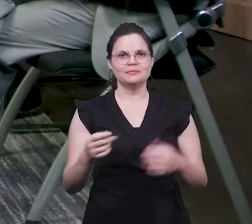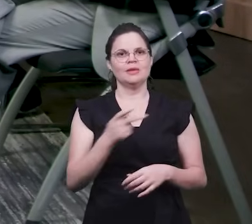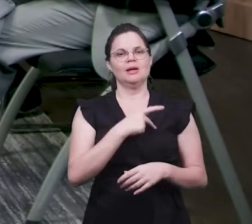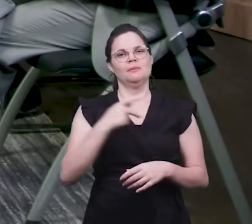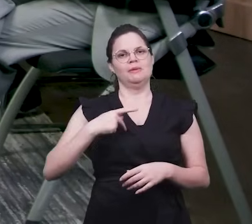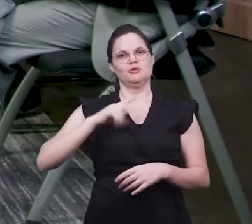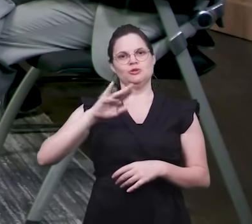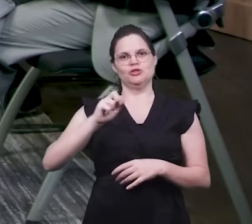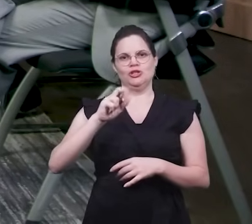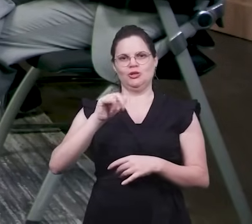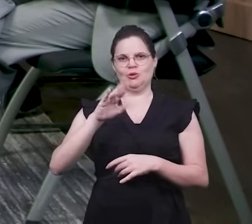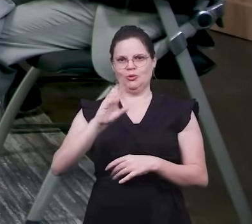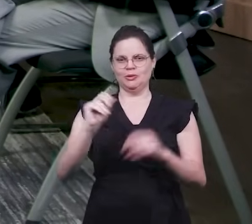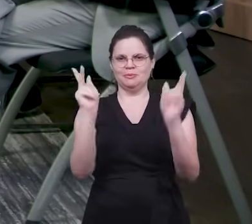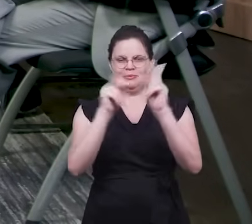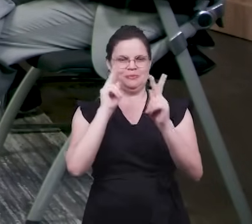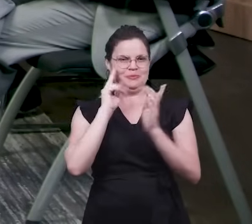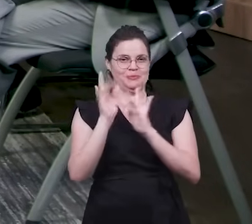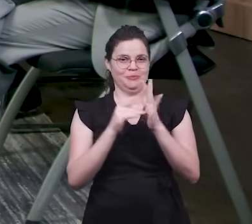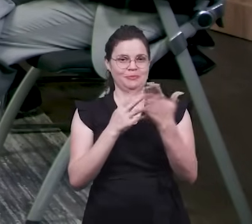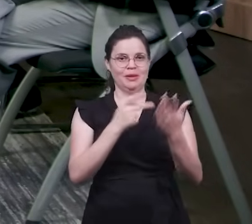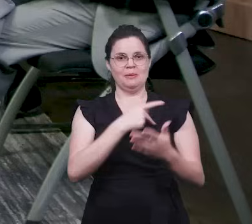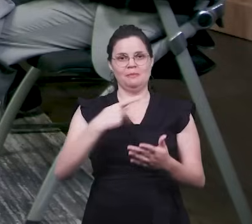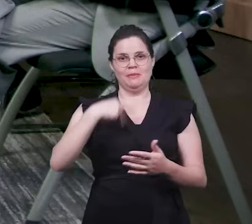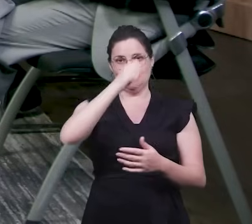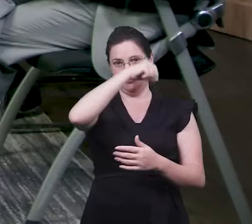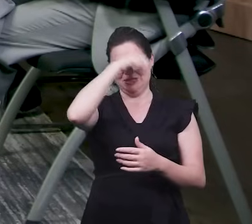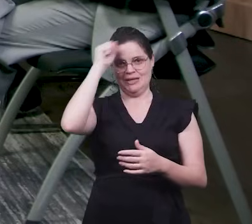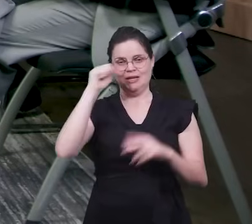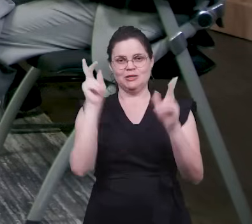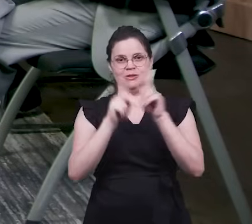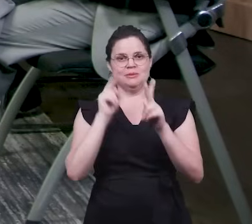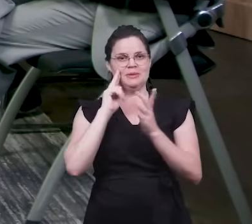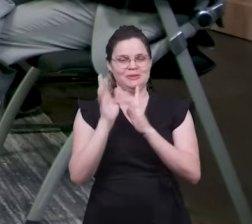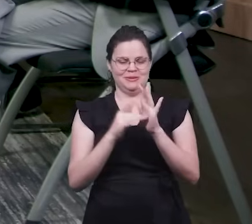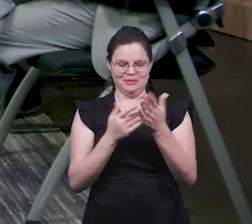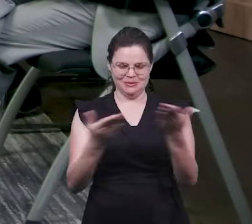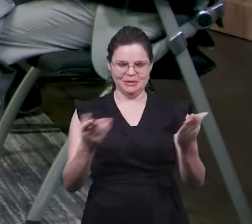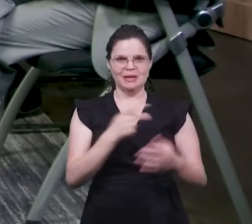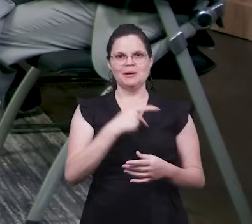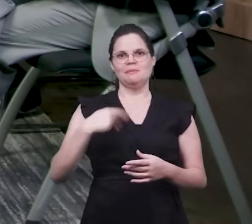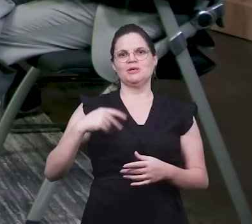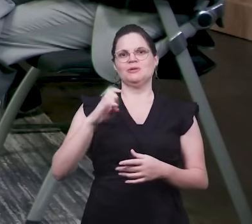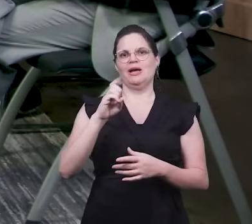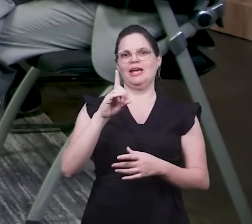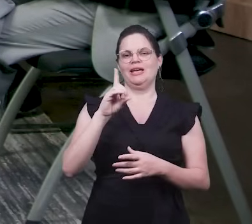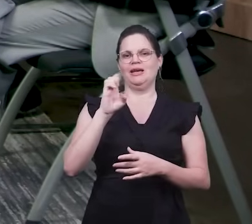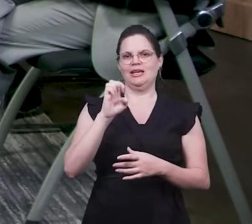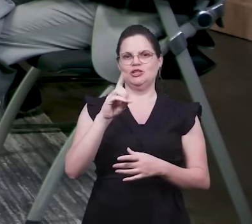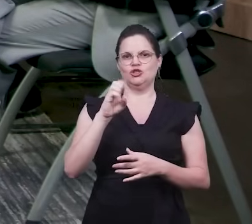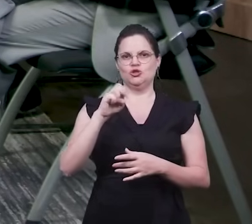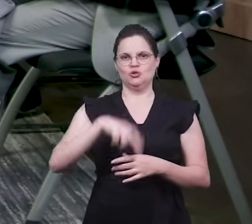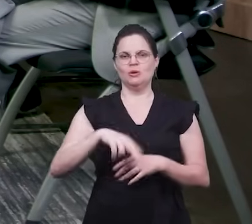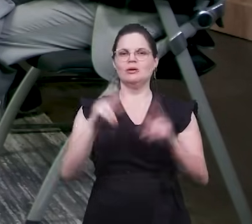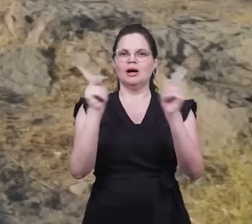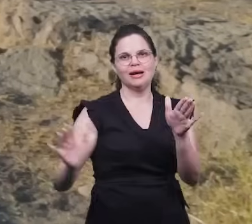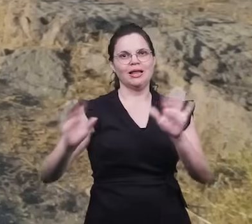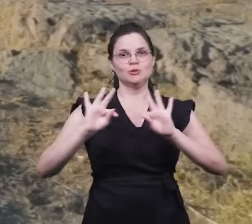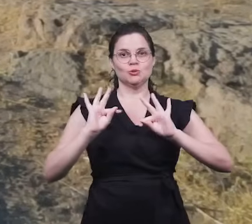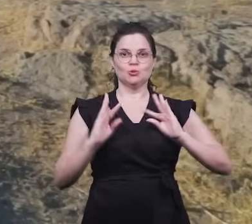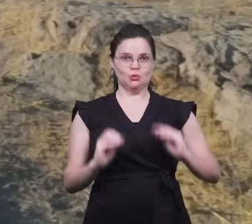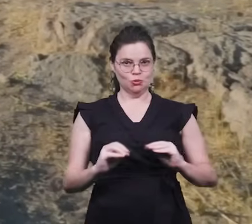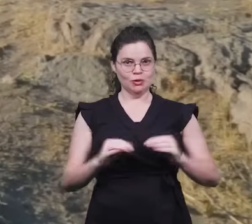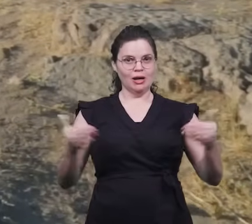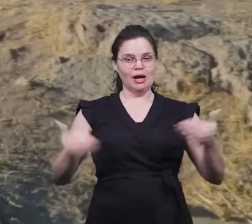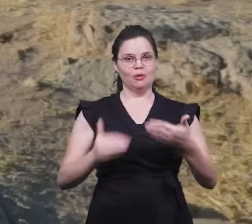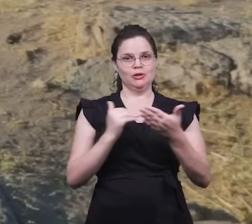Pastor Jerônimo Silva, paz do Senhor Jesus. Pastor Sérgio Souza, a paz do Senhor. Paz do Senhor. Pastor Edson Ian, paz do Senhor Jesus. Paz do Senhor. Nós